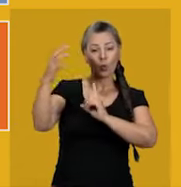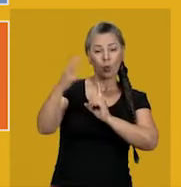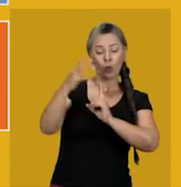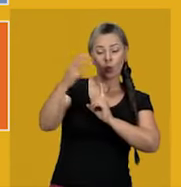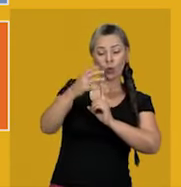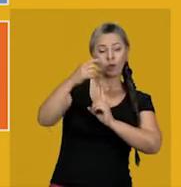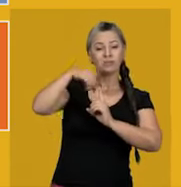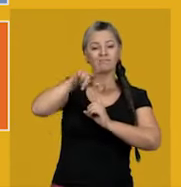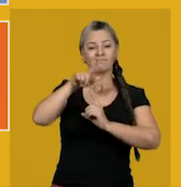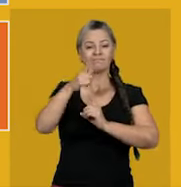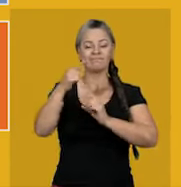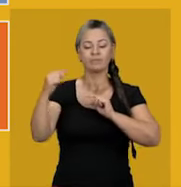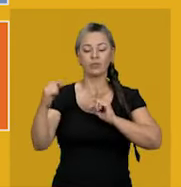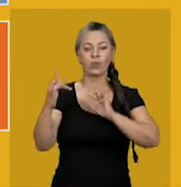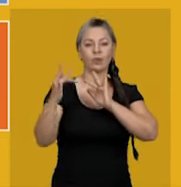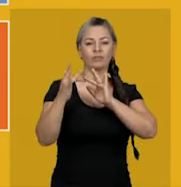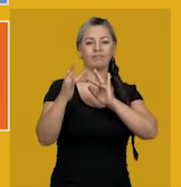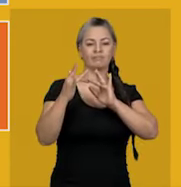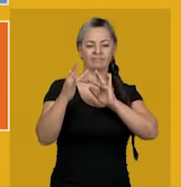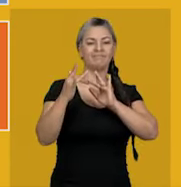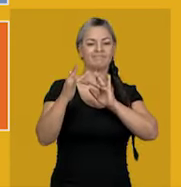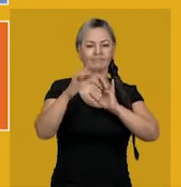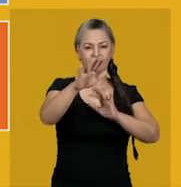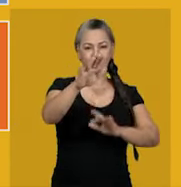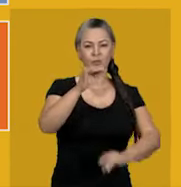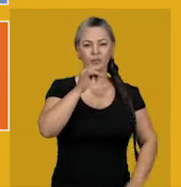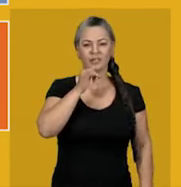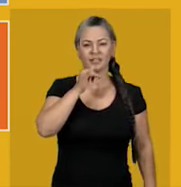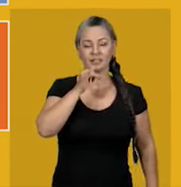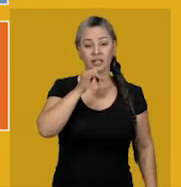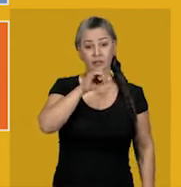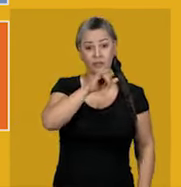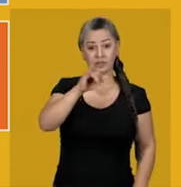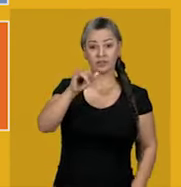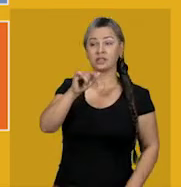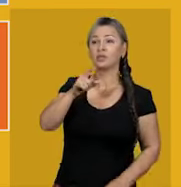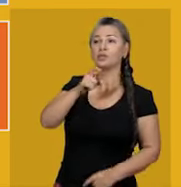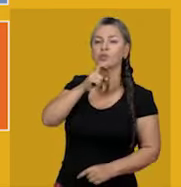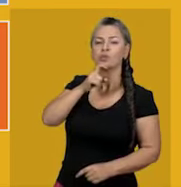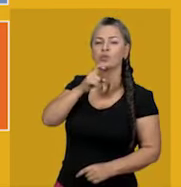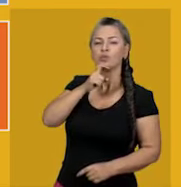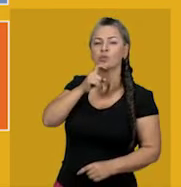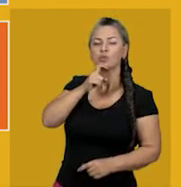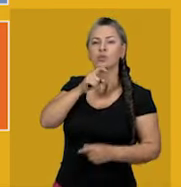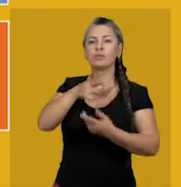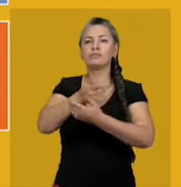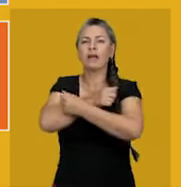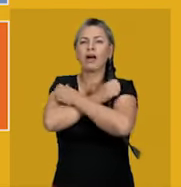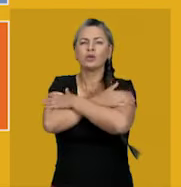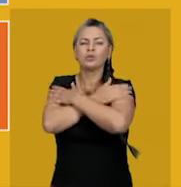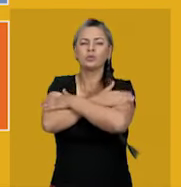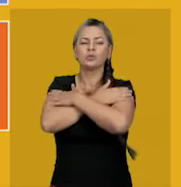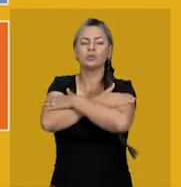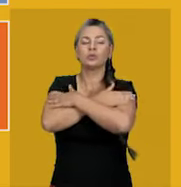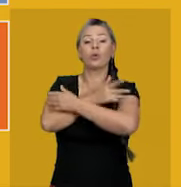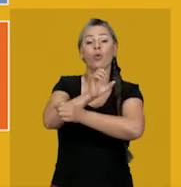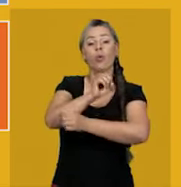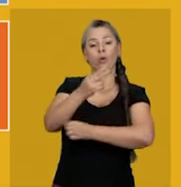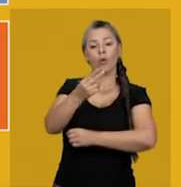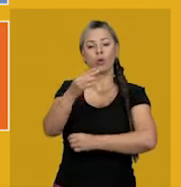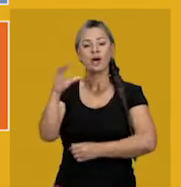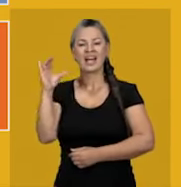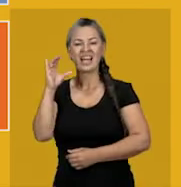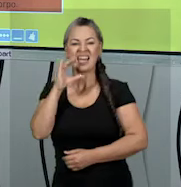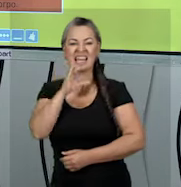somos submetidos. Ou seja, se faz frio, calor, essa sensibilidade, se diante de